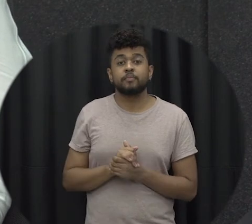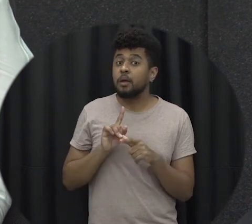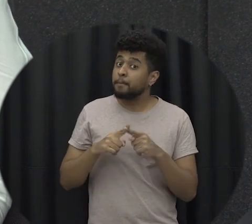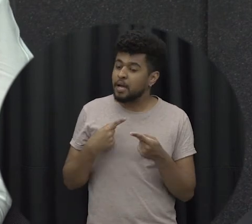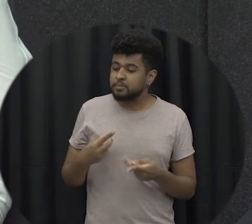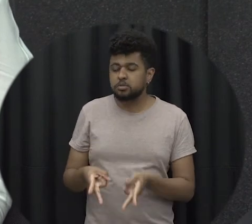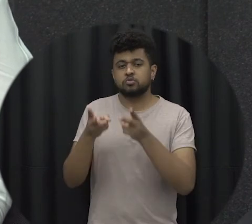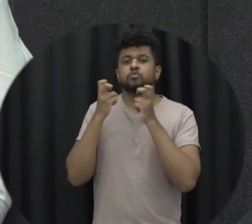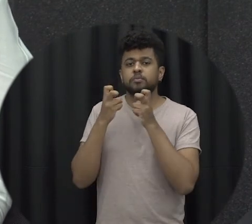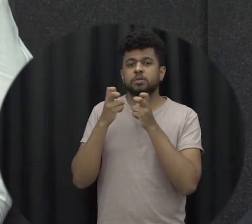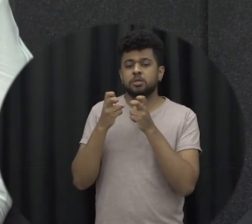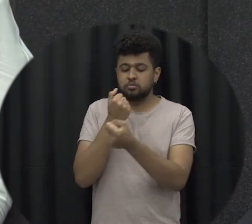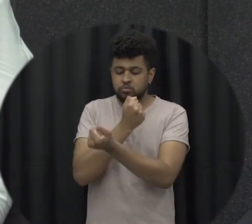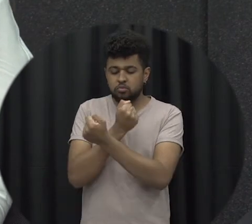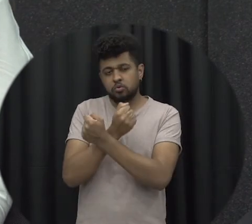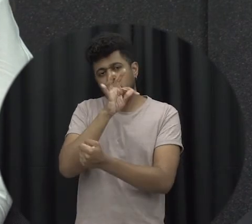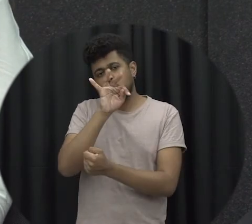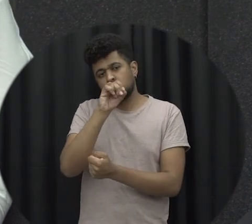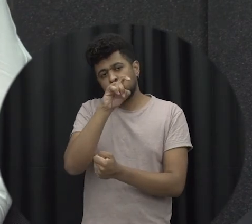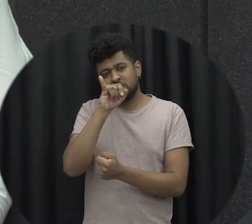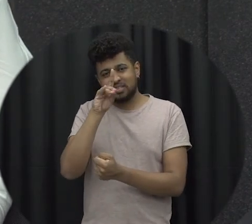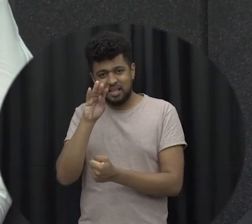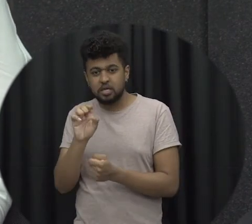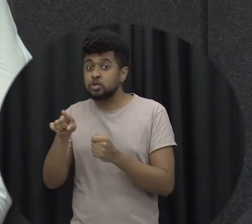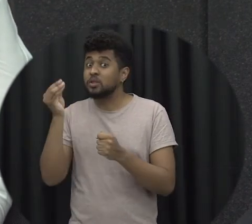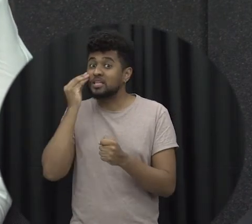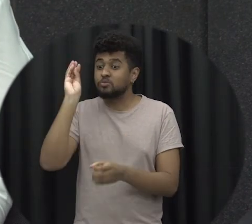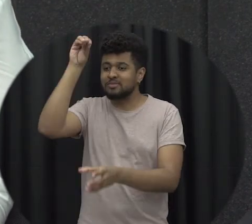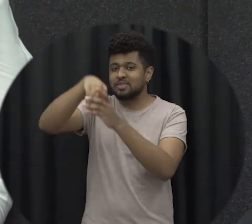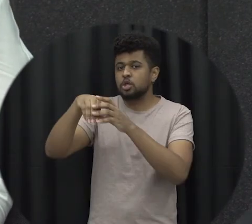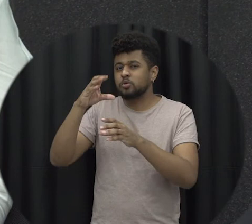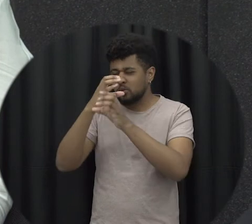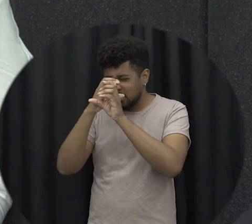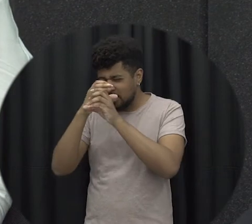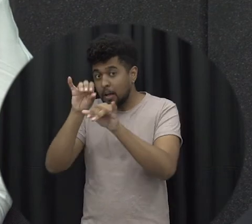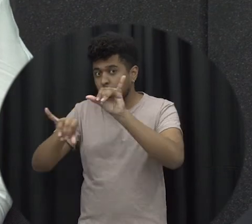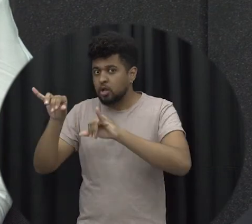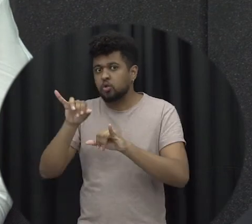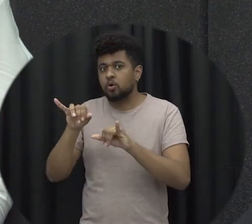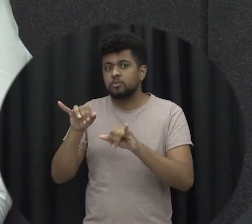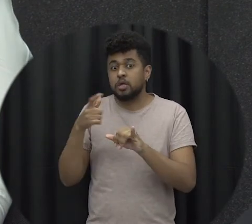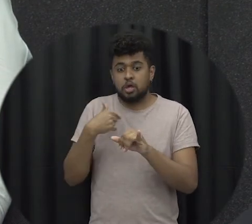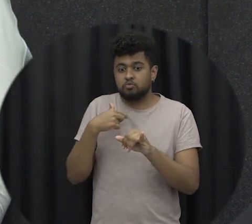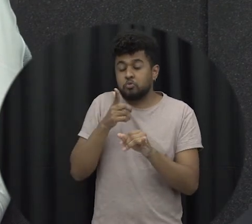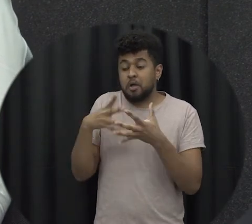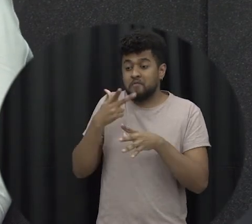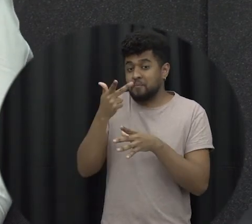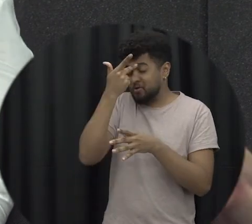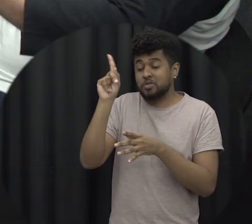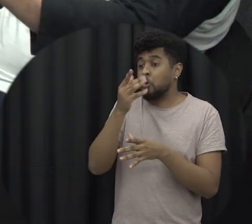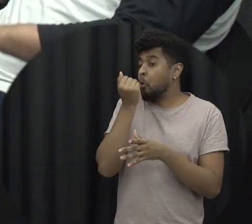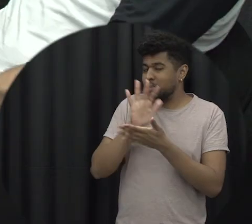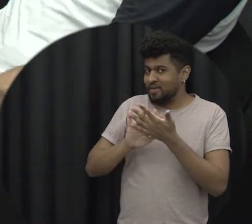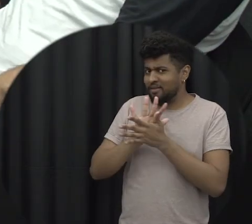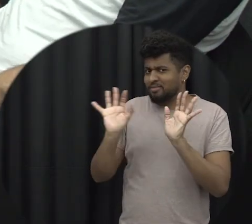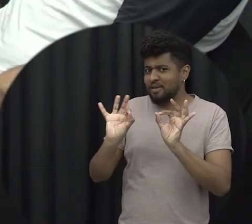por causa do ambiente mesmo que ele vem. Mas para descobrir toxicidade, só testando no laboratório, de verdade. Nada de você